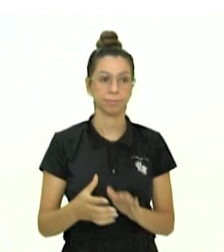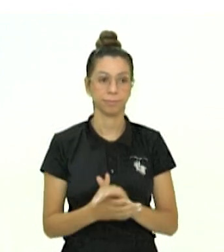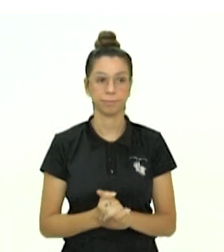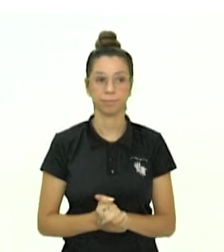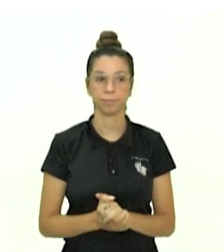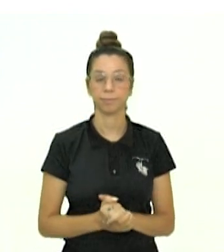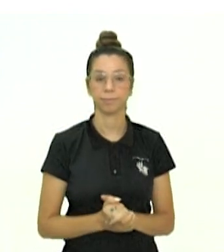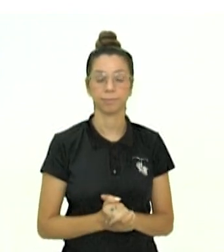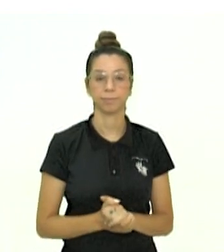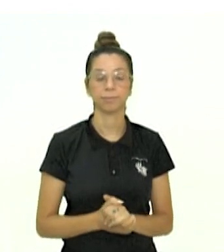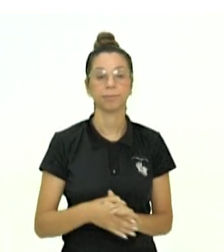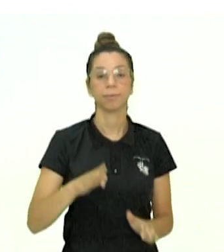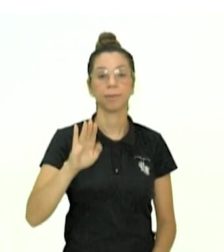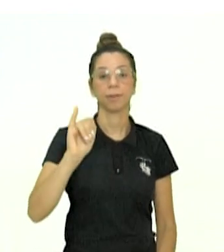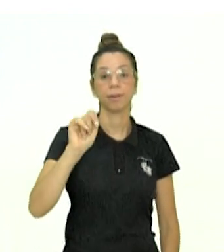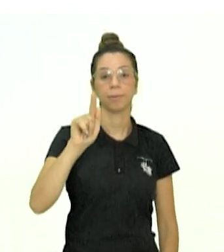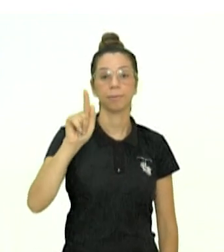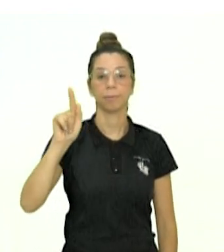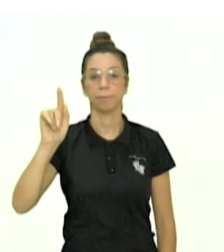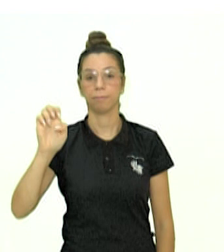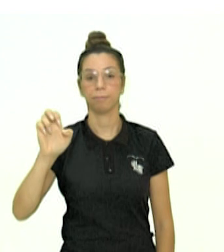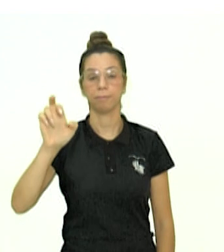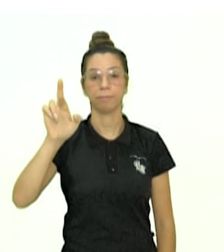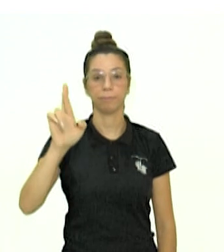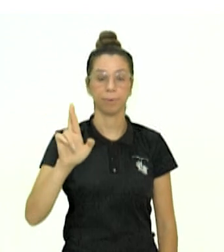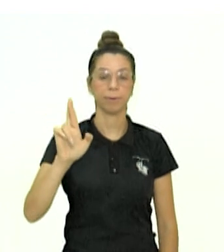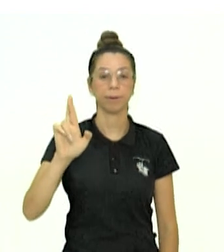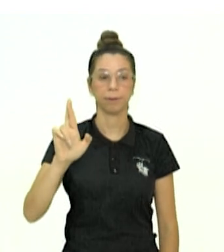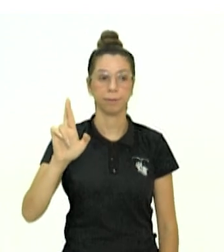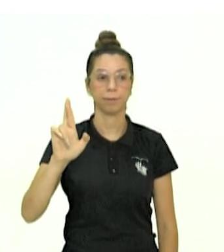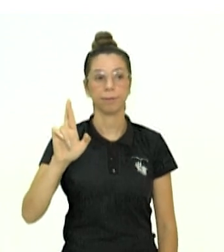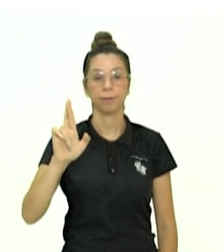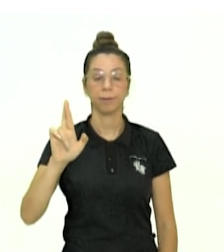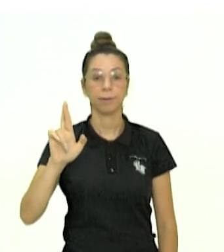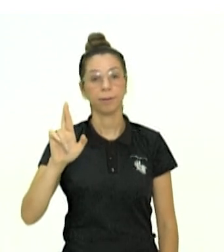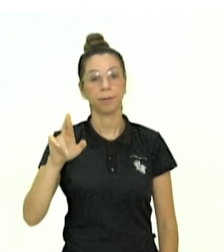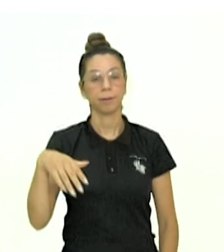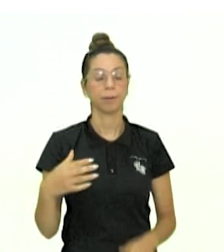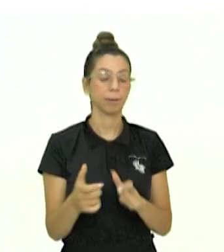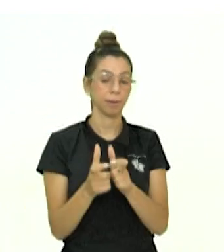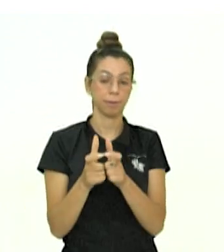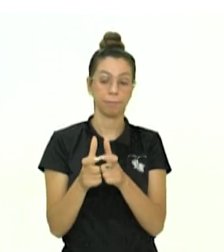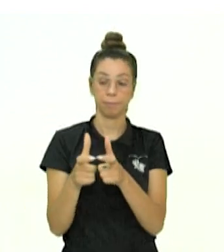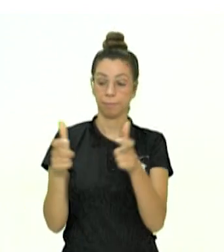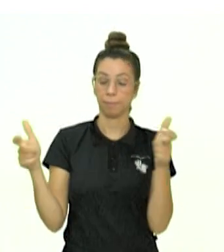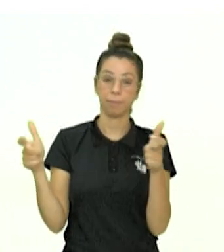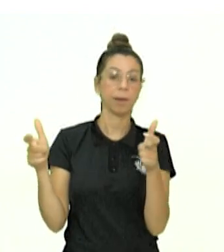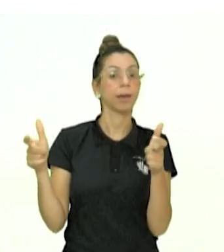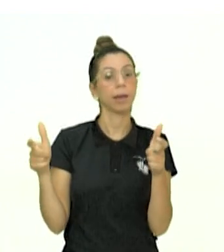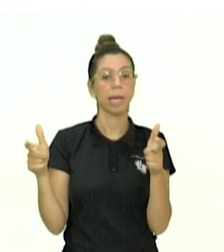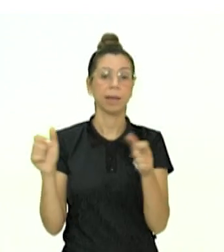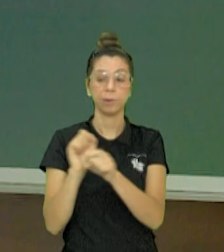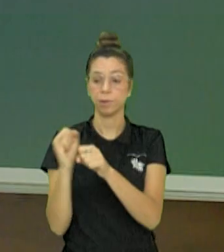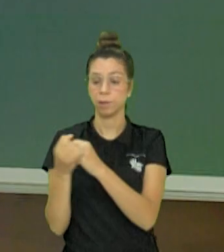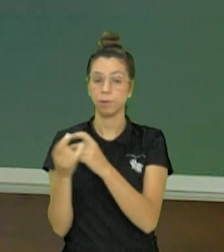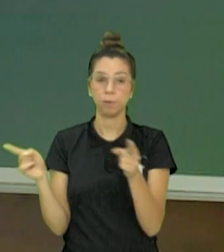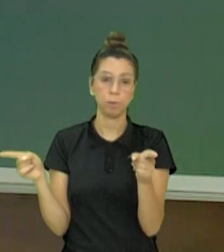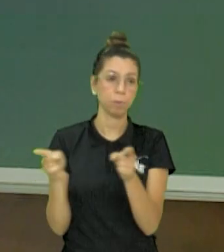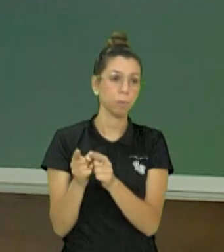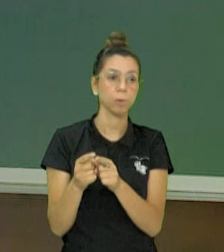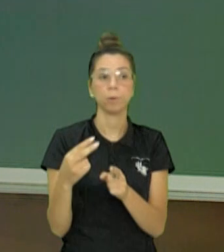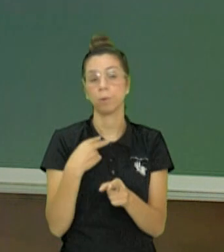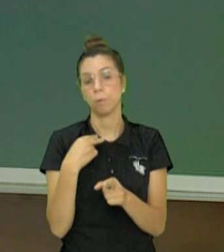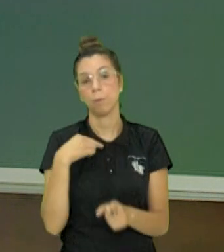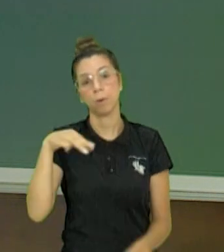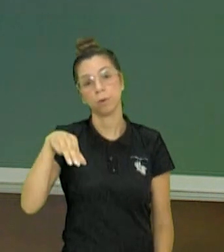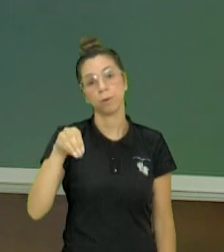are bigger than others in big cities. Big, grande, é um adjetivo curto, não pode ser more.